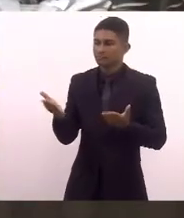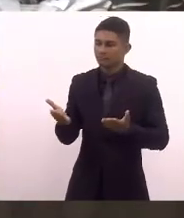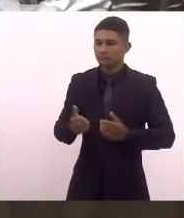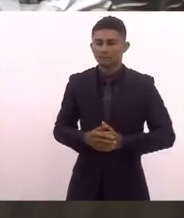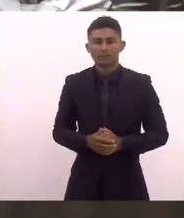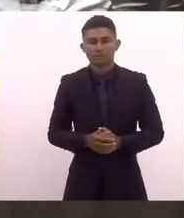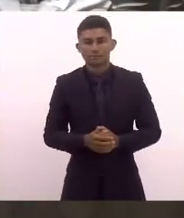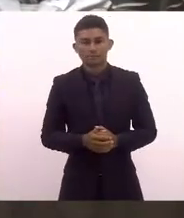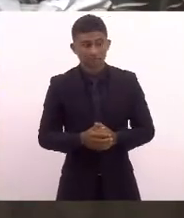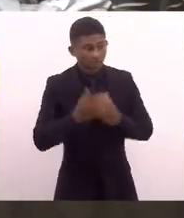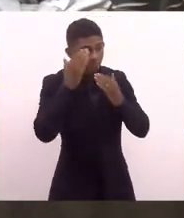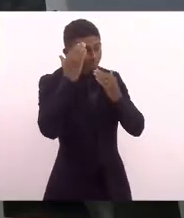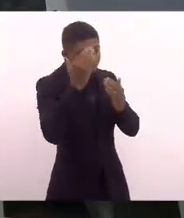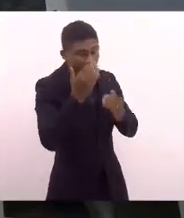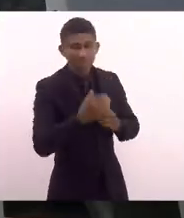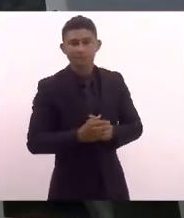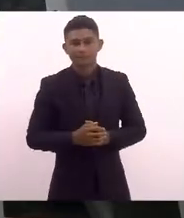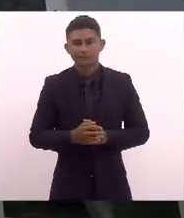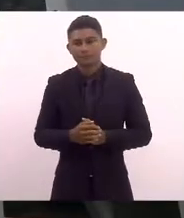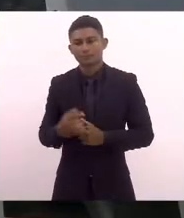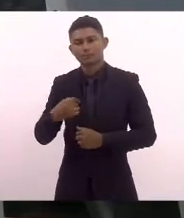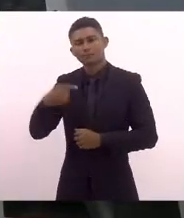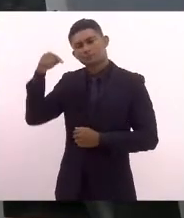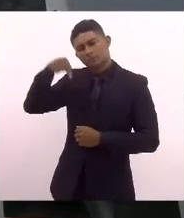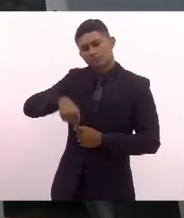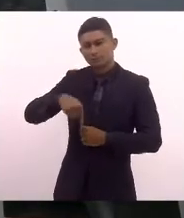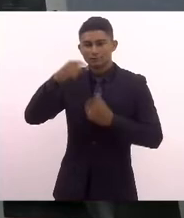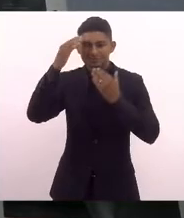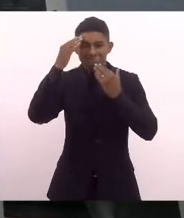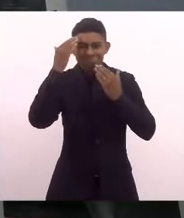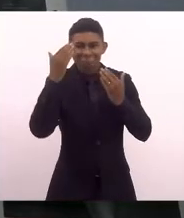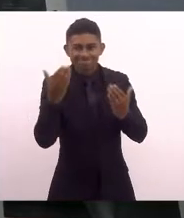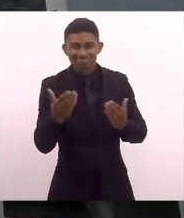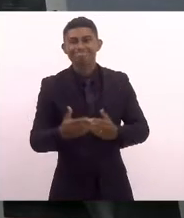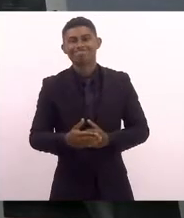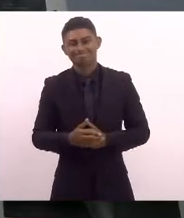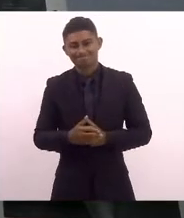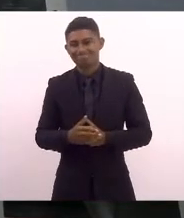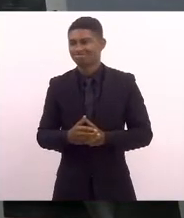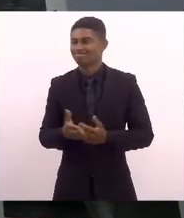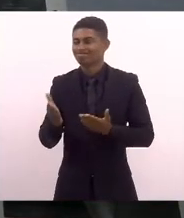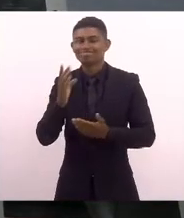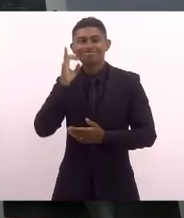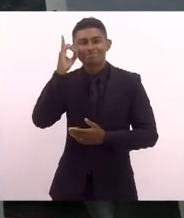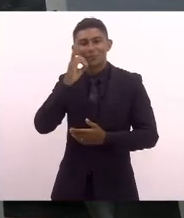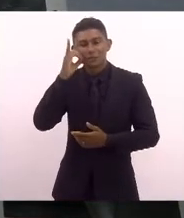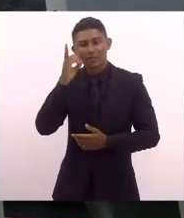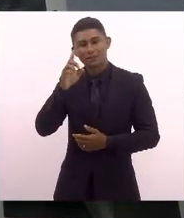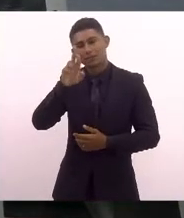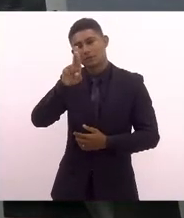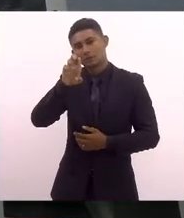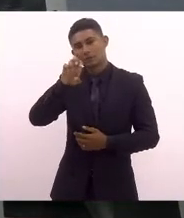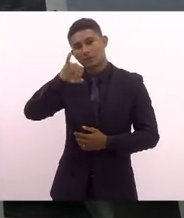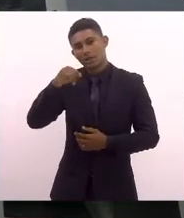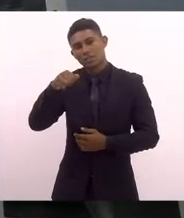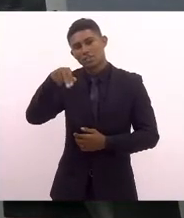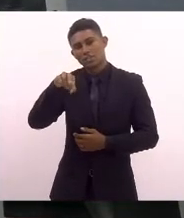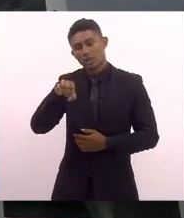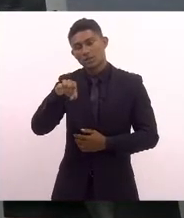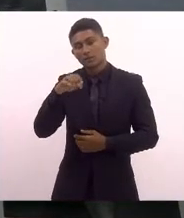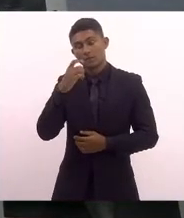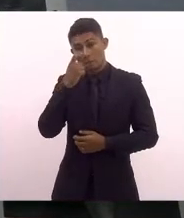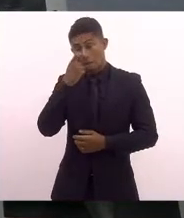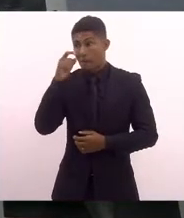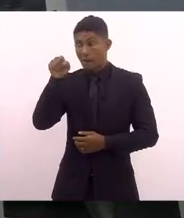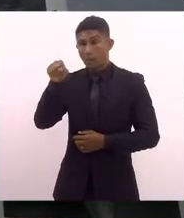Obrigada. Obrigada. Eu quero agradecer a nossa deputada Rejane, né, que personifica